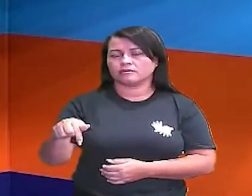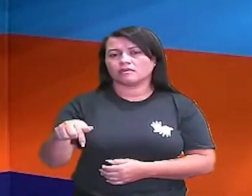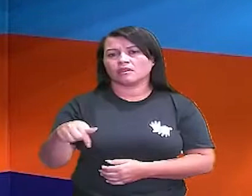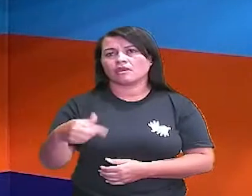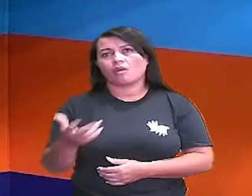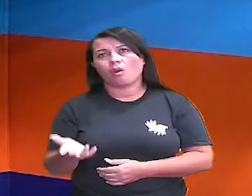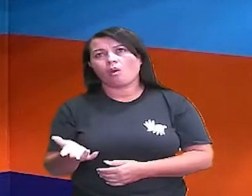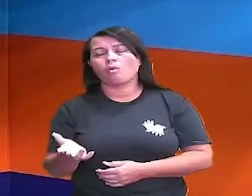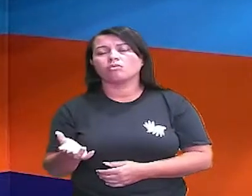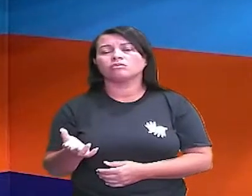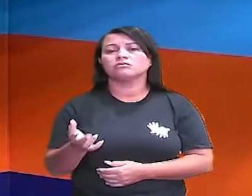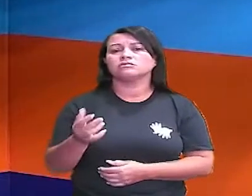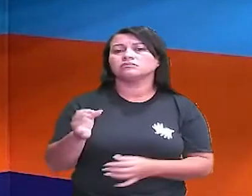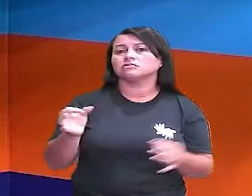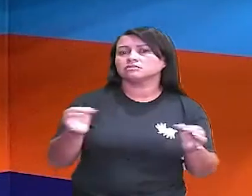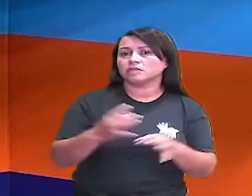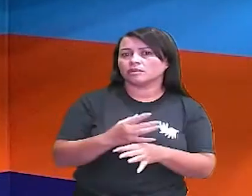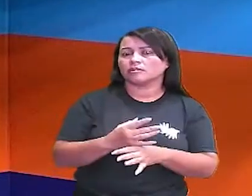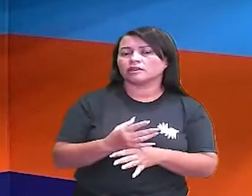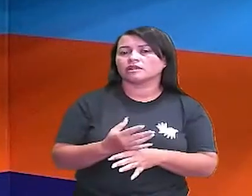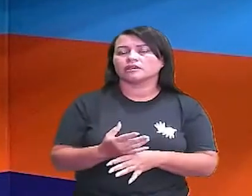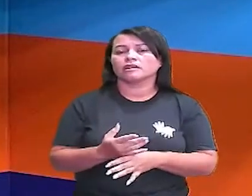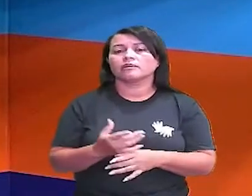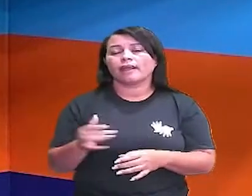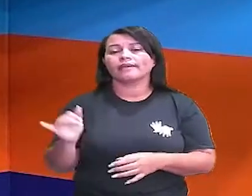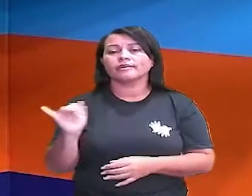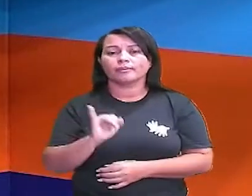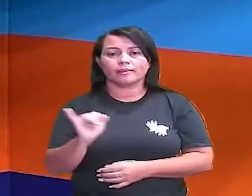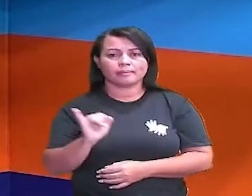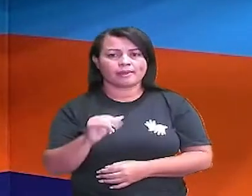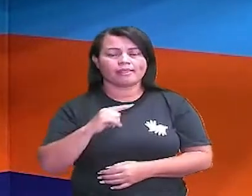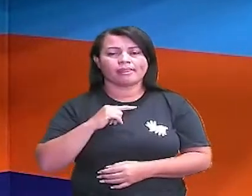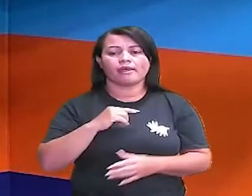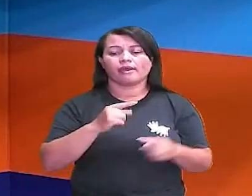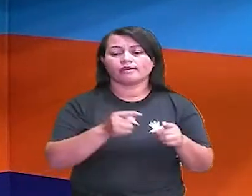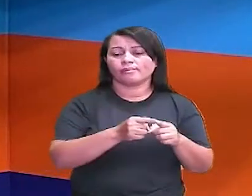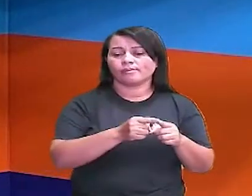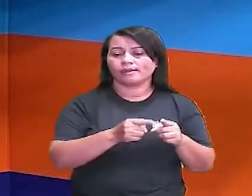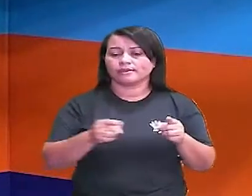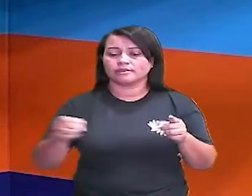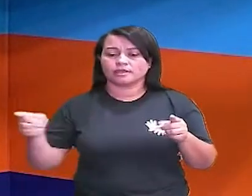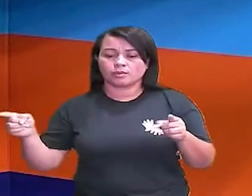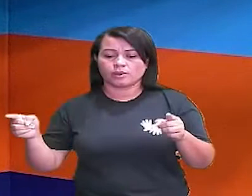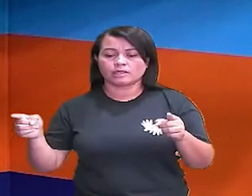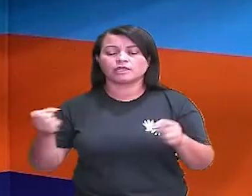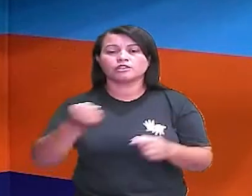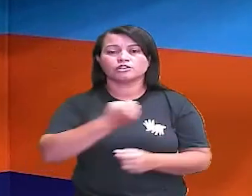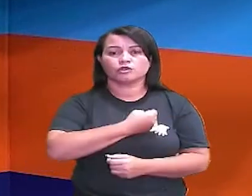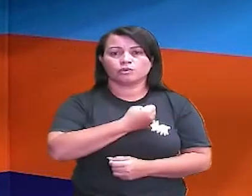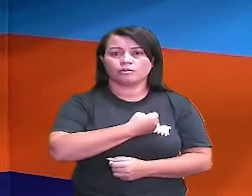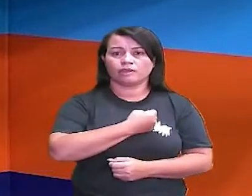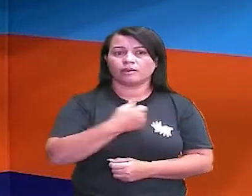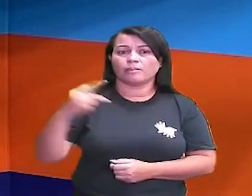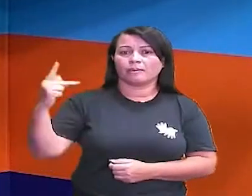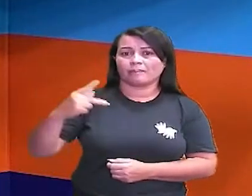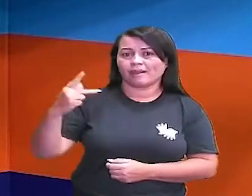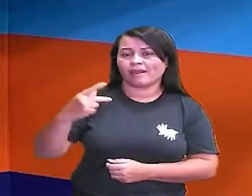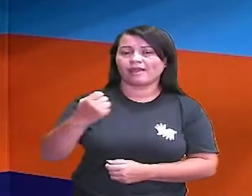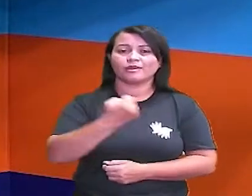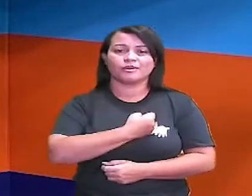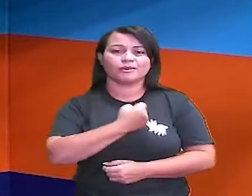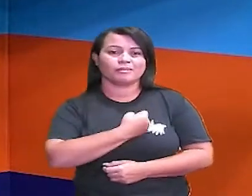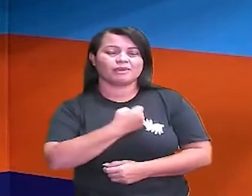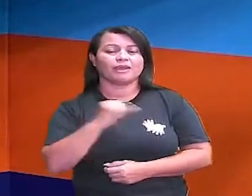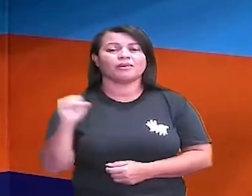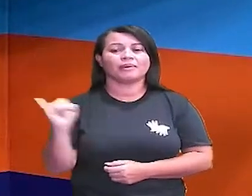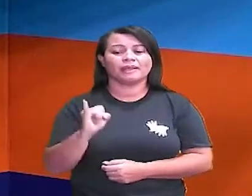ou terminar nesses números. E aí, lembrando que a sequência é um número par, um número ímpar, um número par e um número